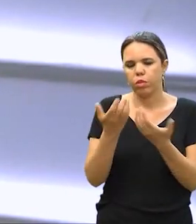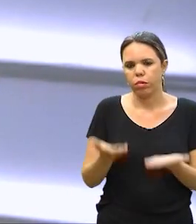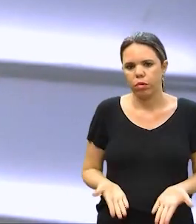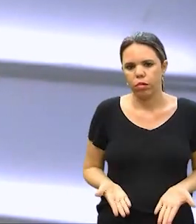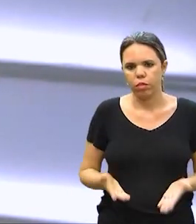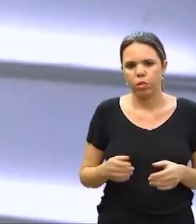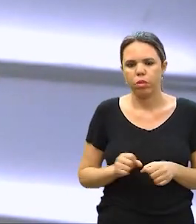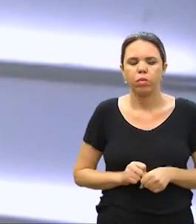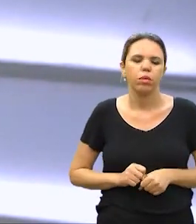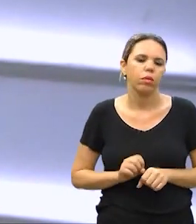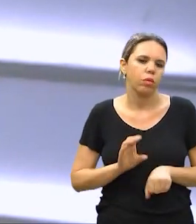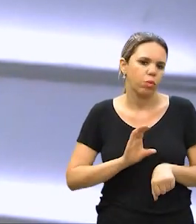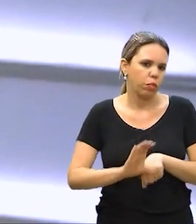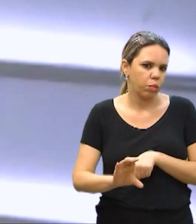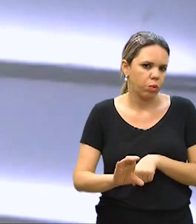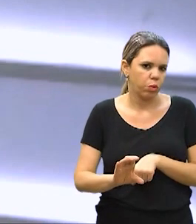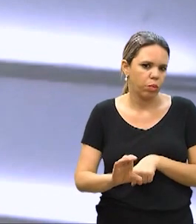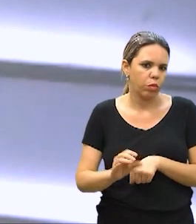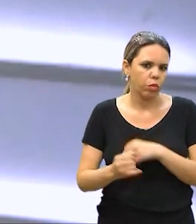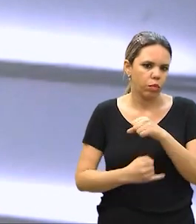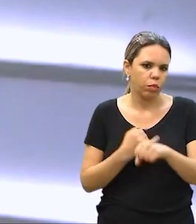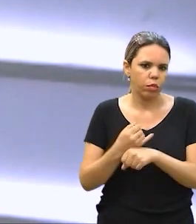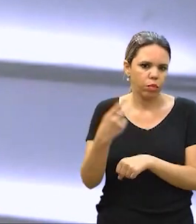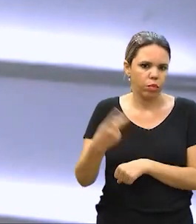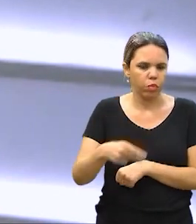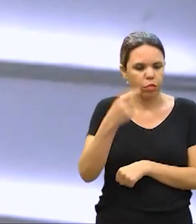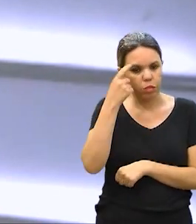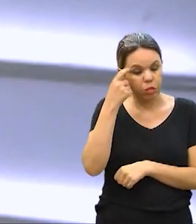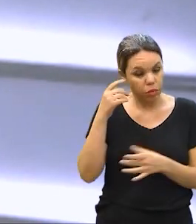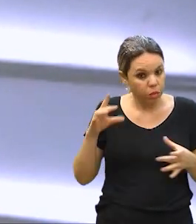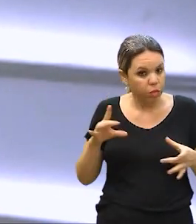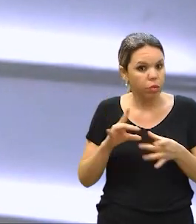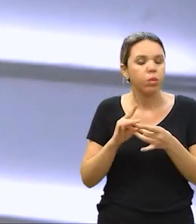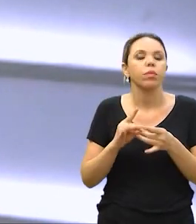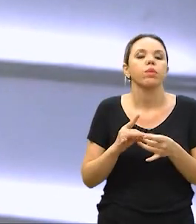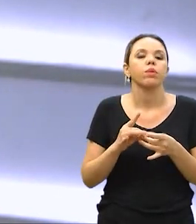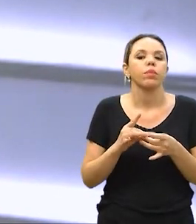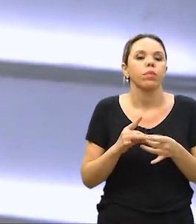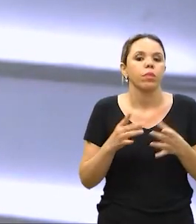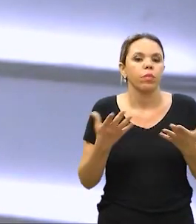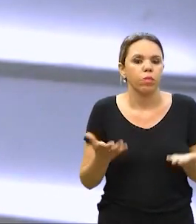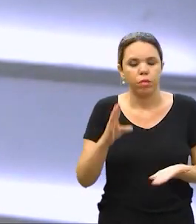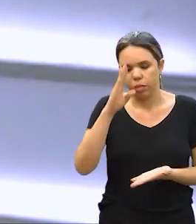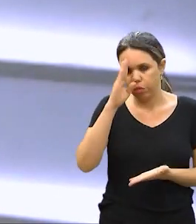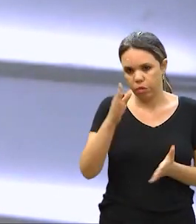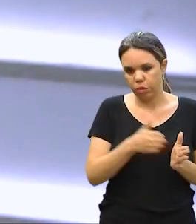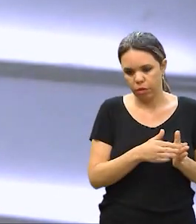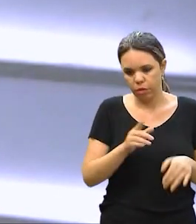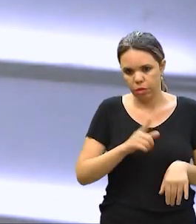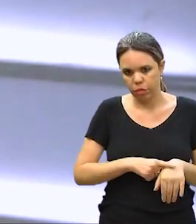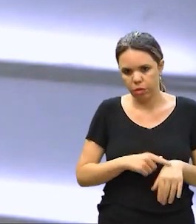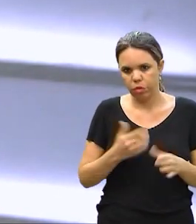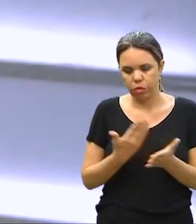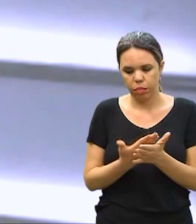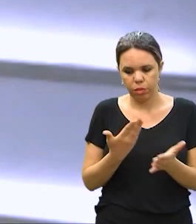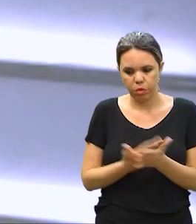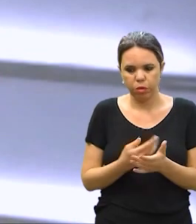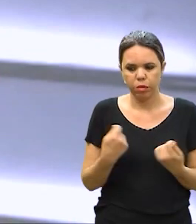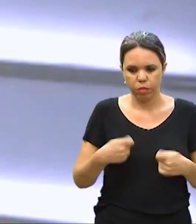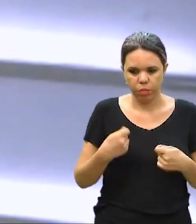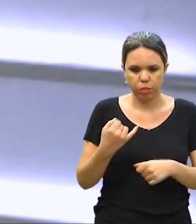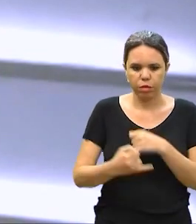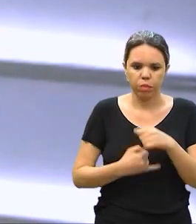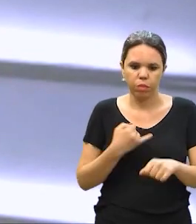toda a formatação do curso, com a sua plataforma, sendo um parceiro, então, principalmente nesse momento em que as aulas ainda precisam